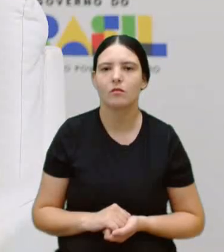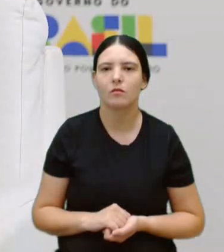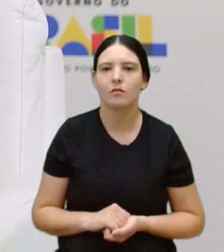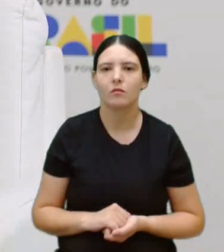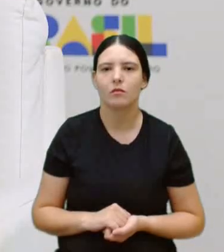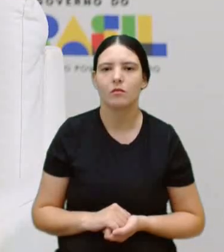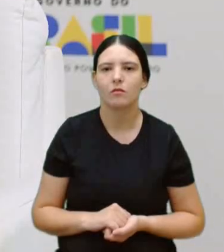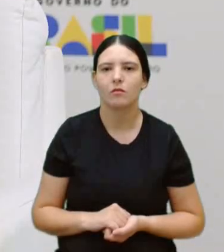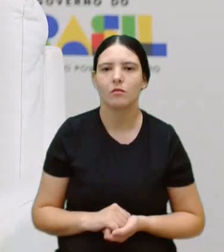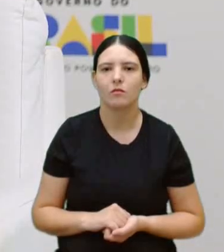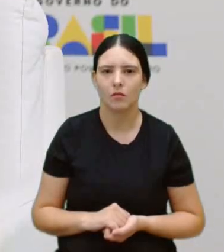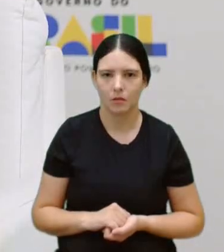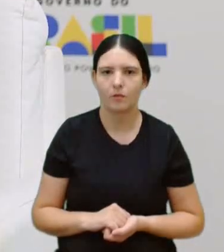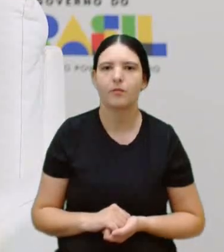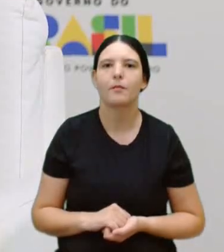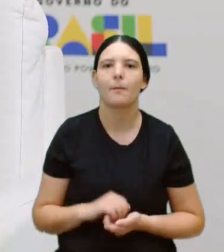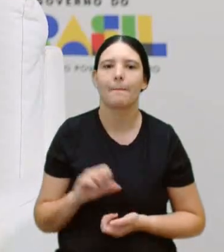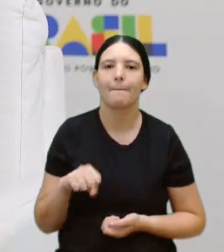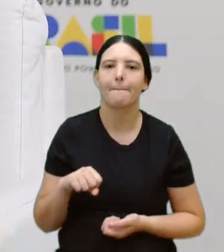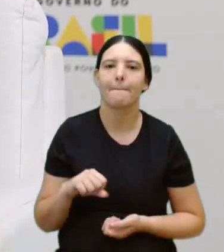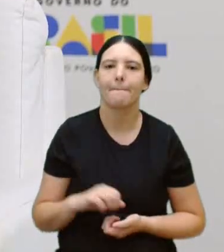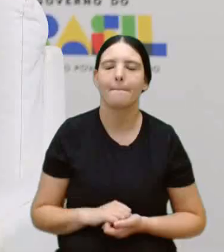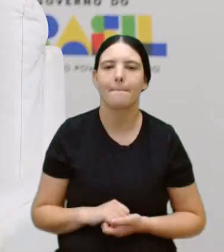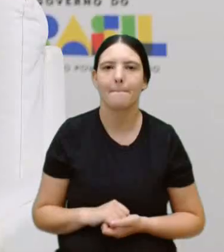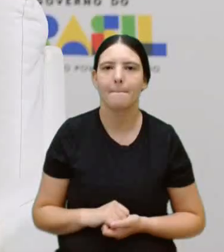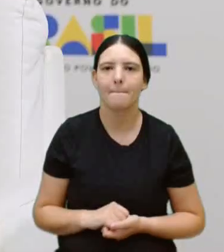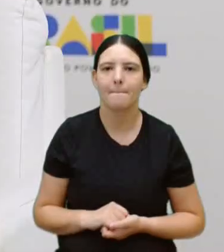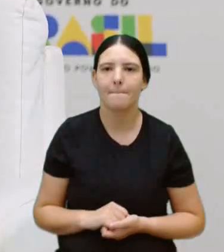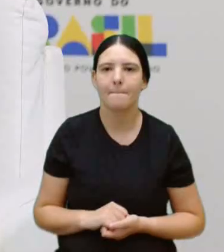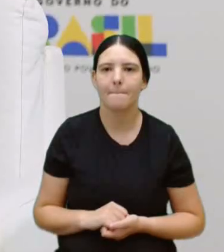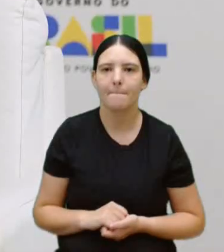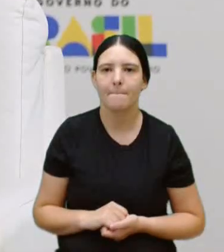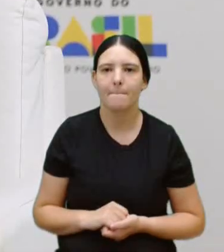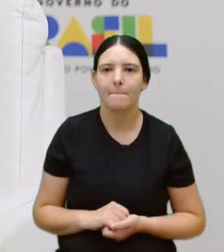Sim. Ele faz que sim com a cabeça.